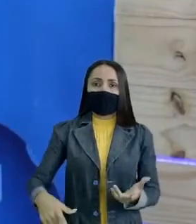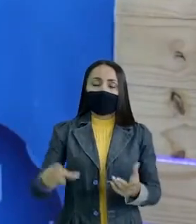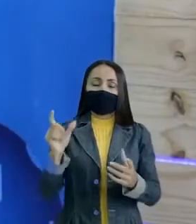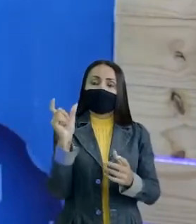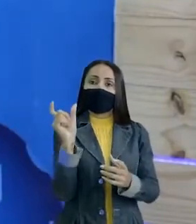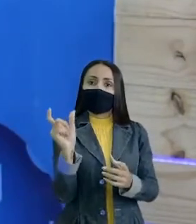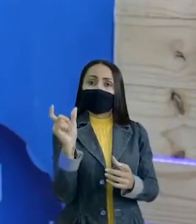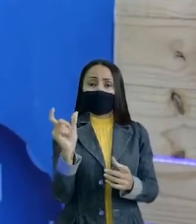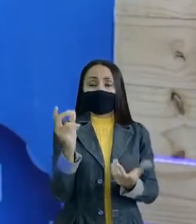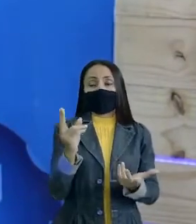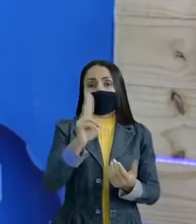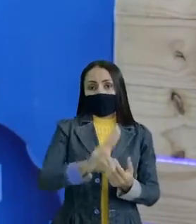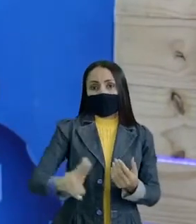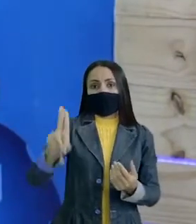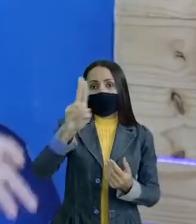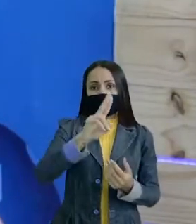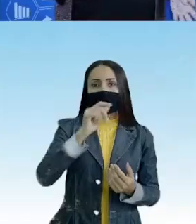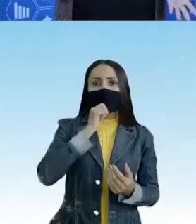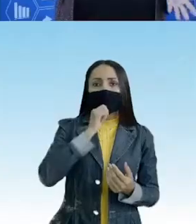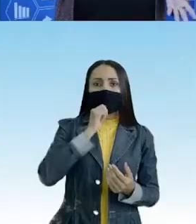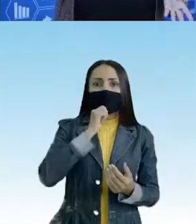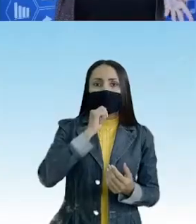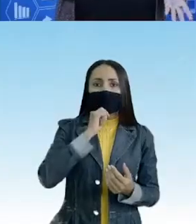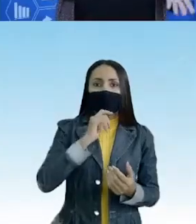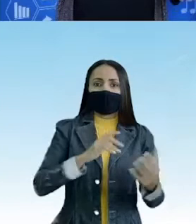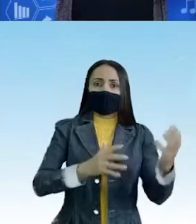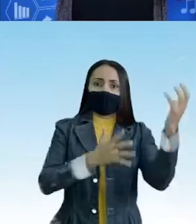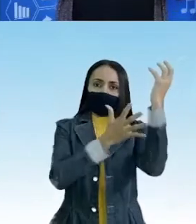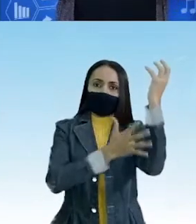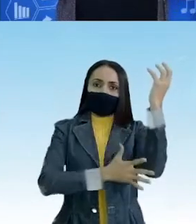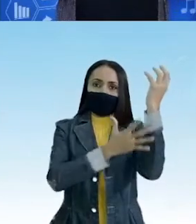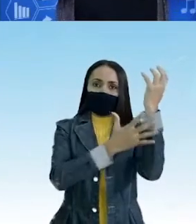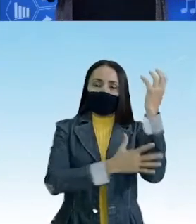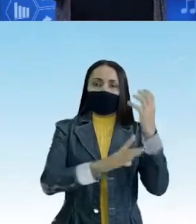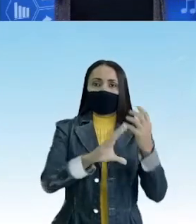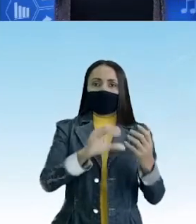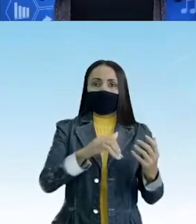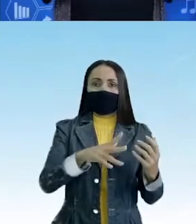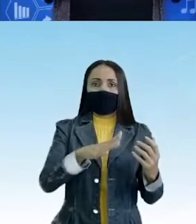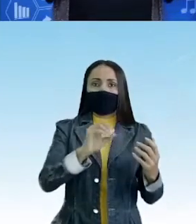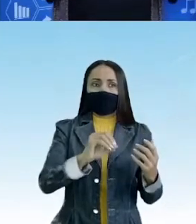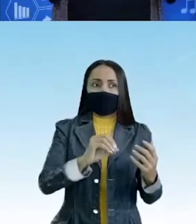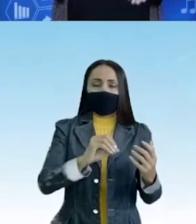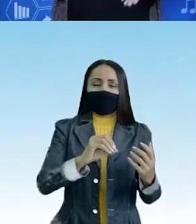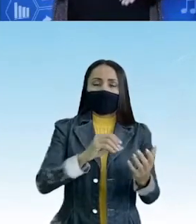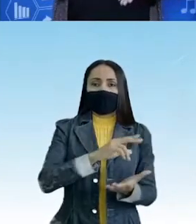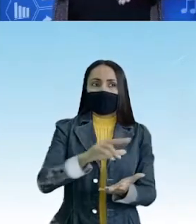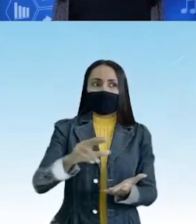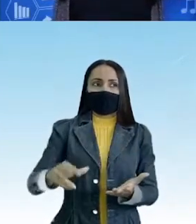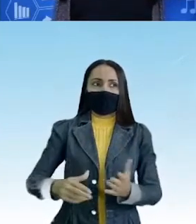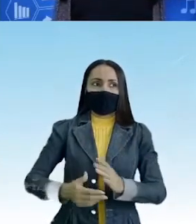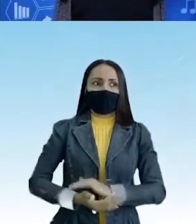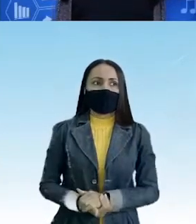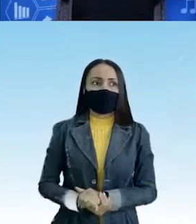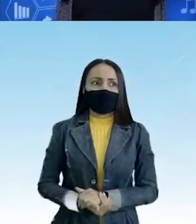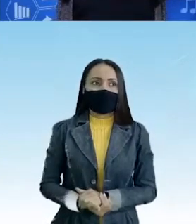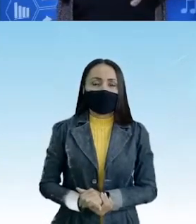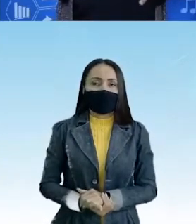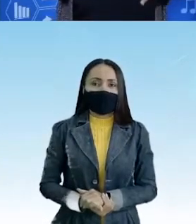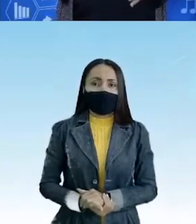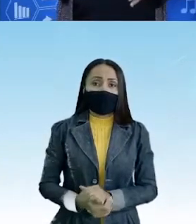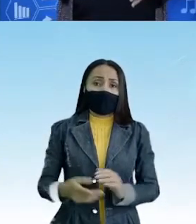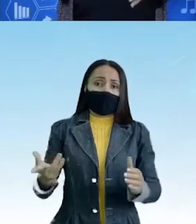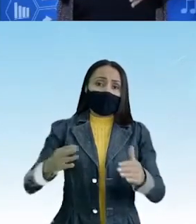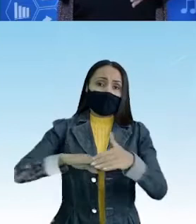ainda utiliza, como abacaxi, o cipó, a taparica, e etc. E o hábito de